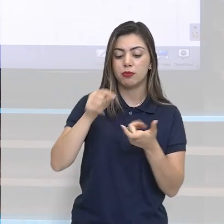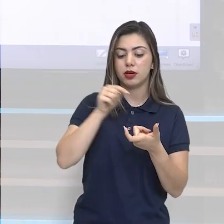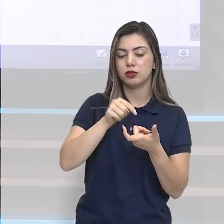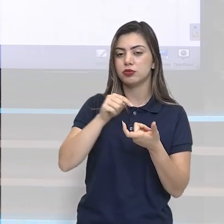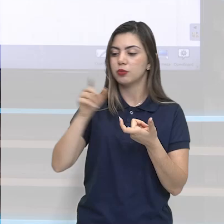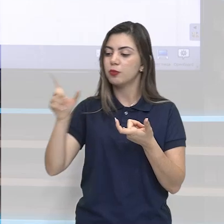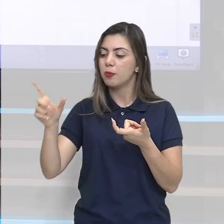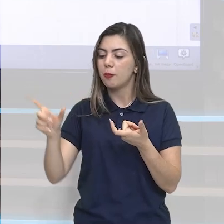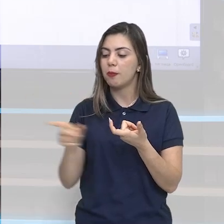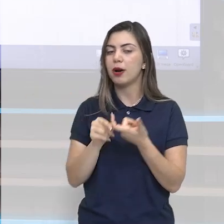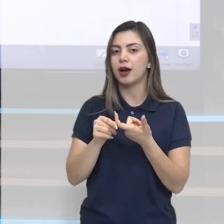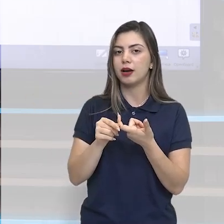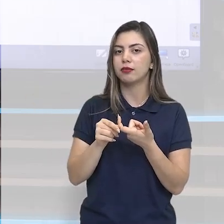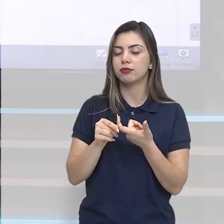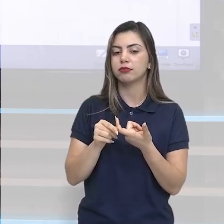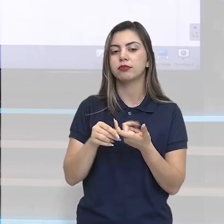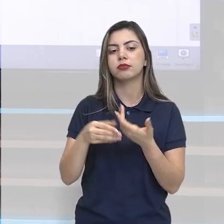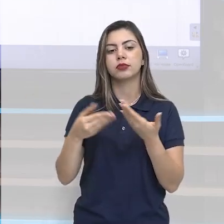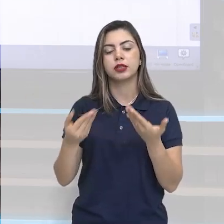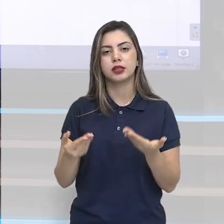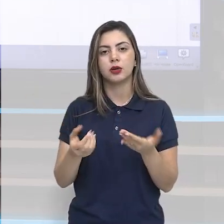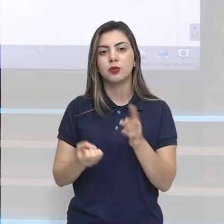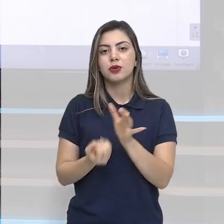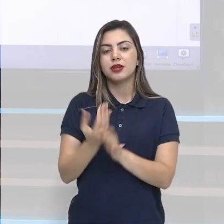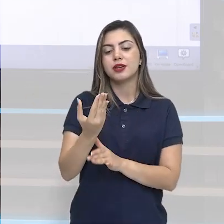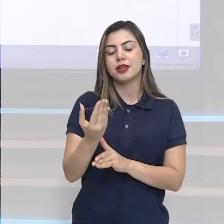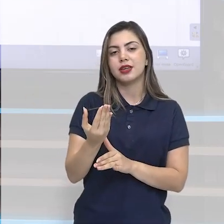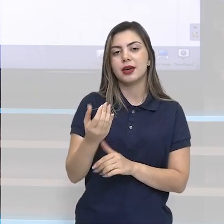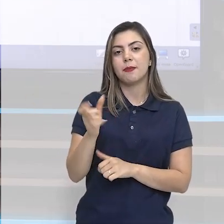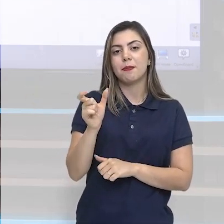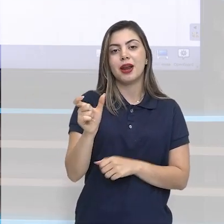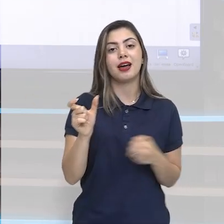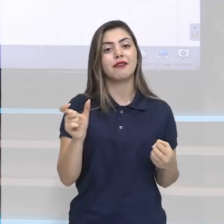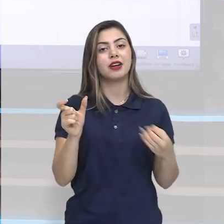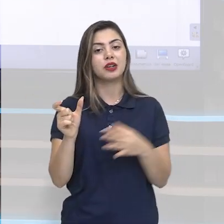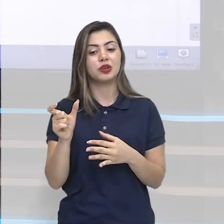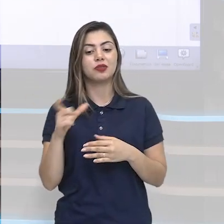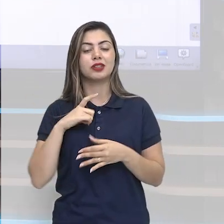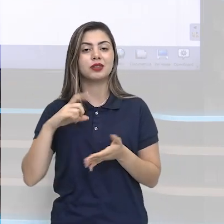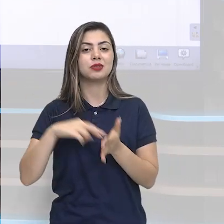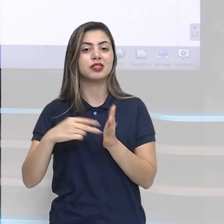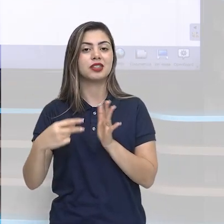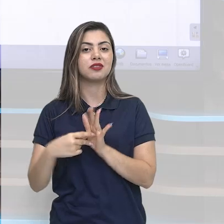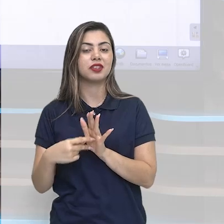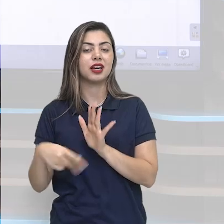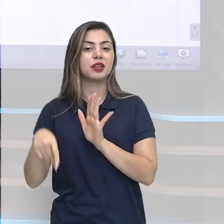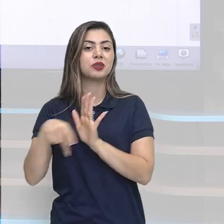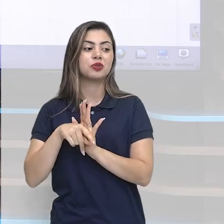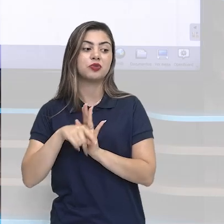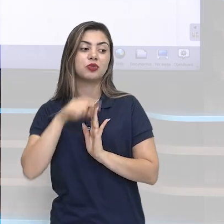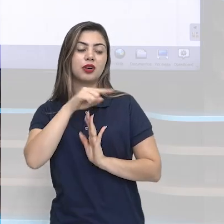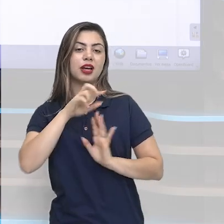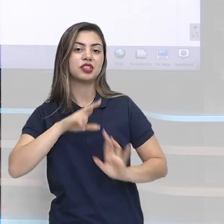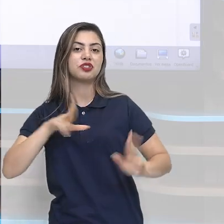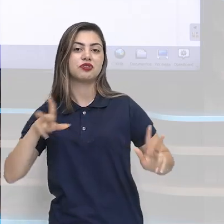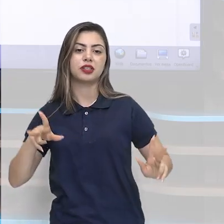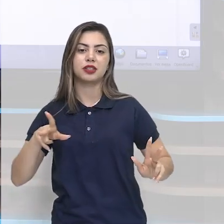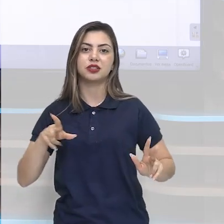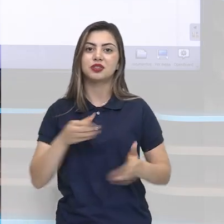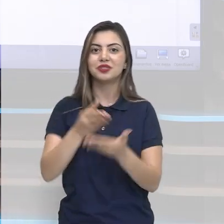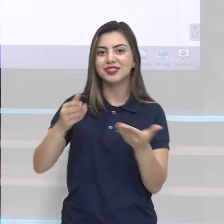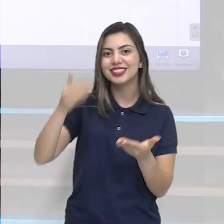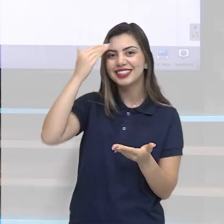da palavra, ela produz uma nova palavra com um novo sentido. Sintetizando é isso.